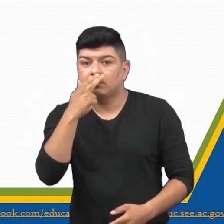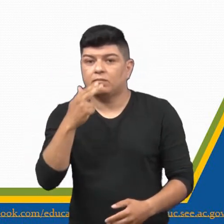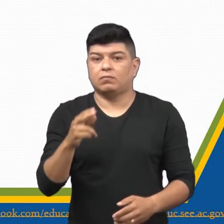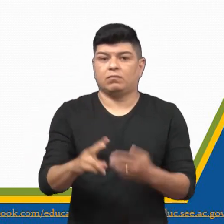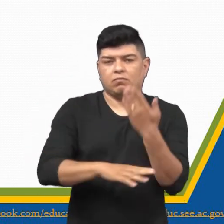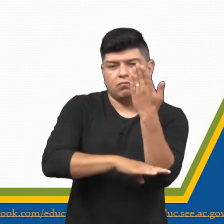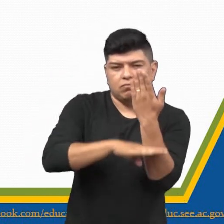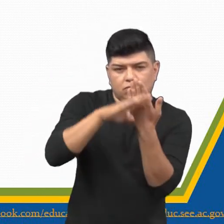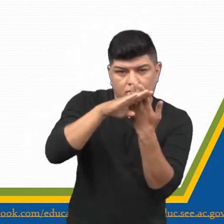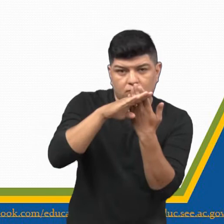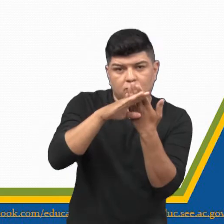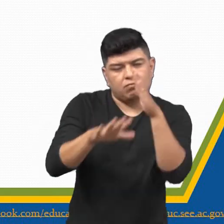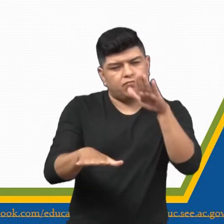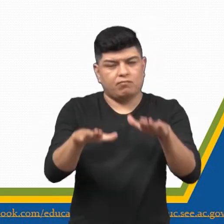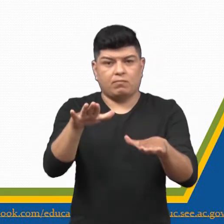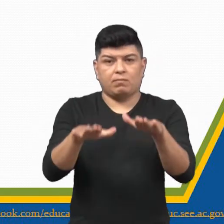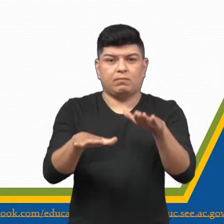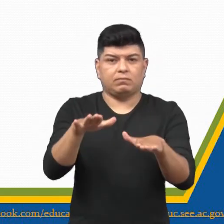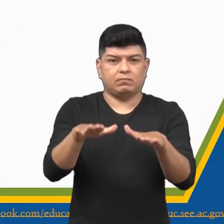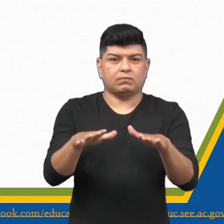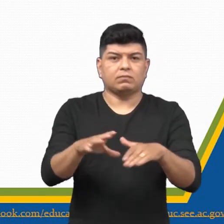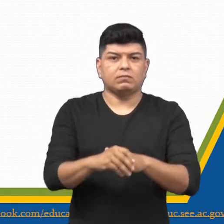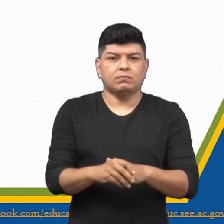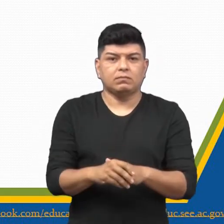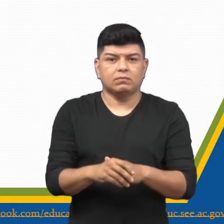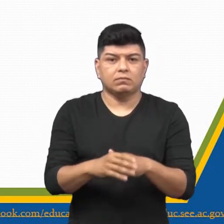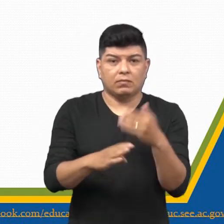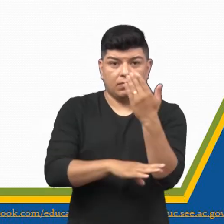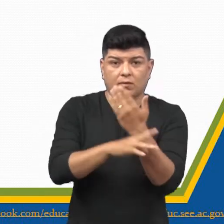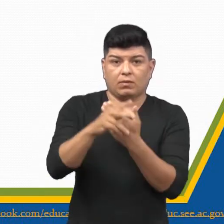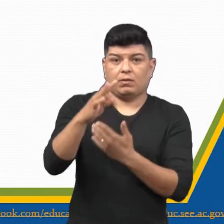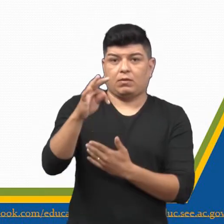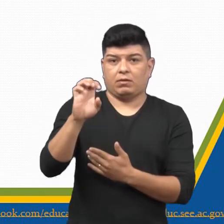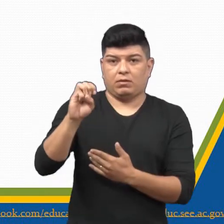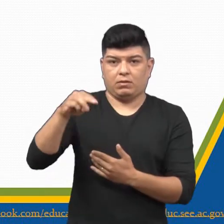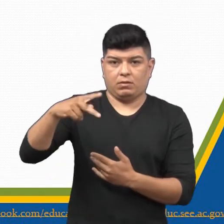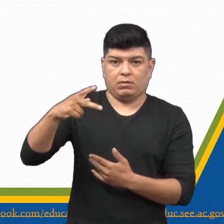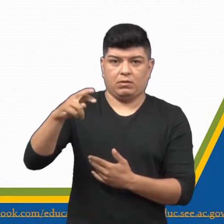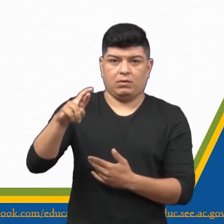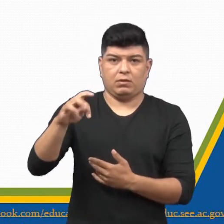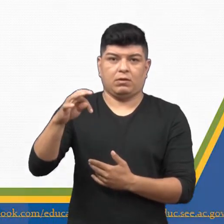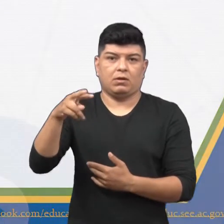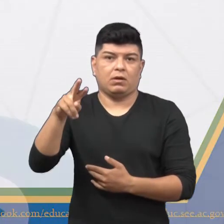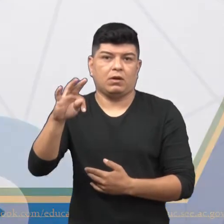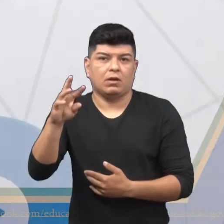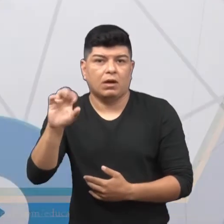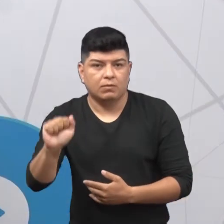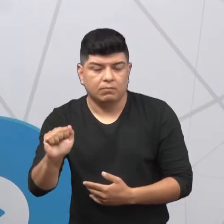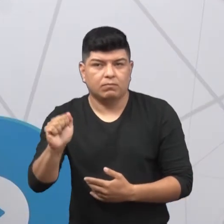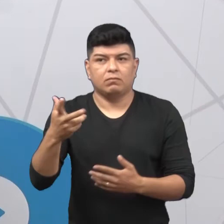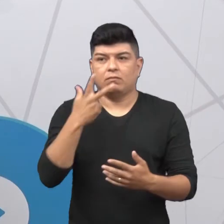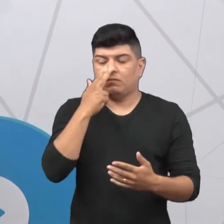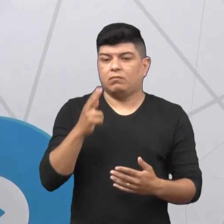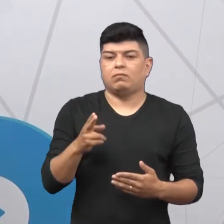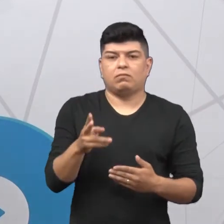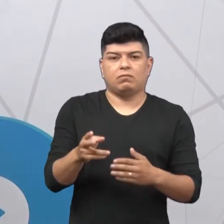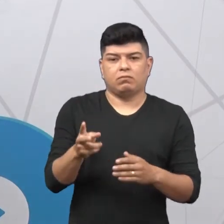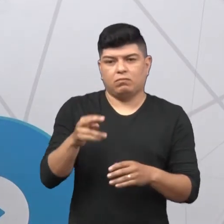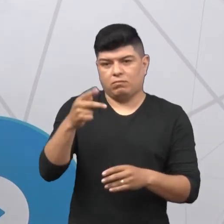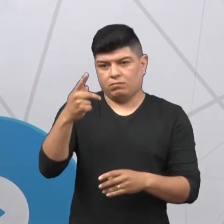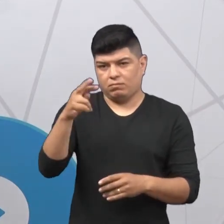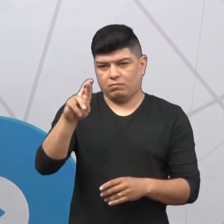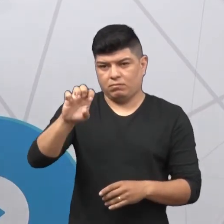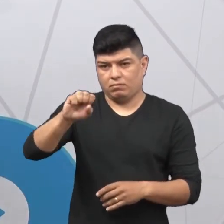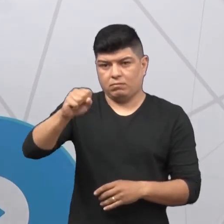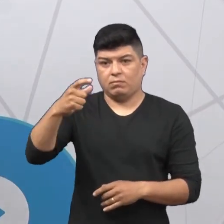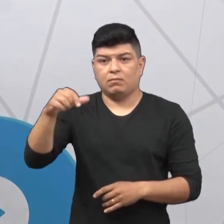volume diretamente proporcional à sua temperatura. Ou seja, a pressão se mantém constante, se a